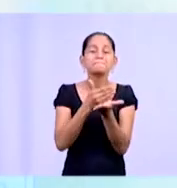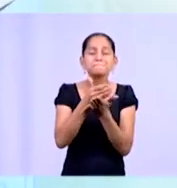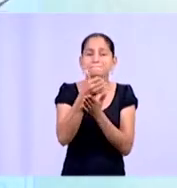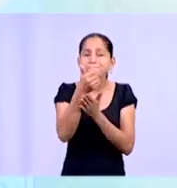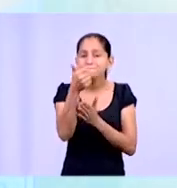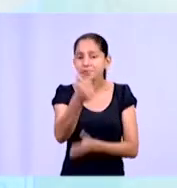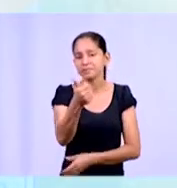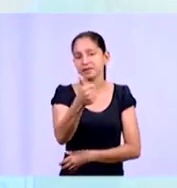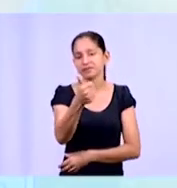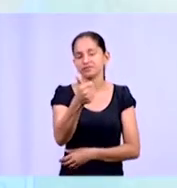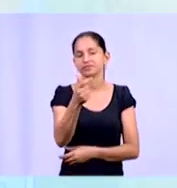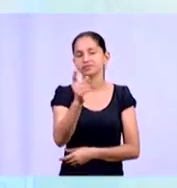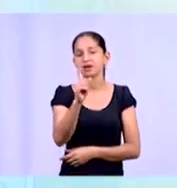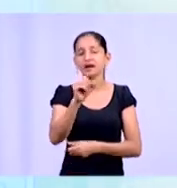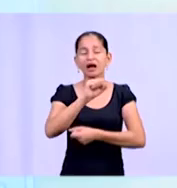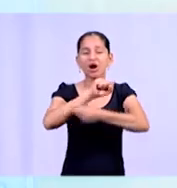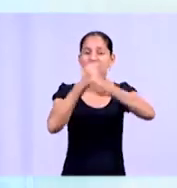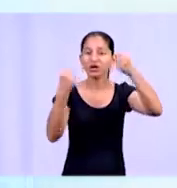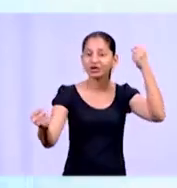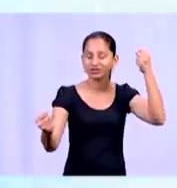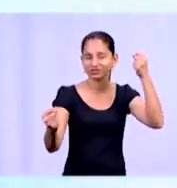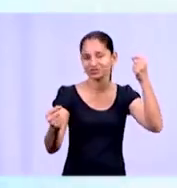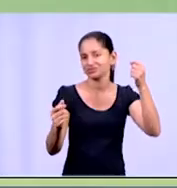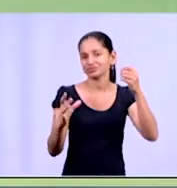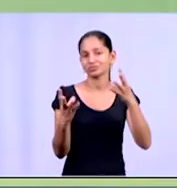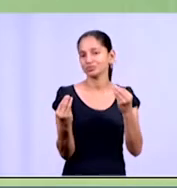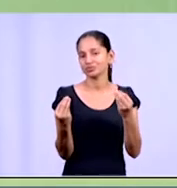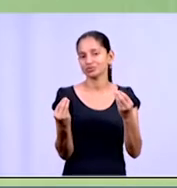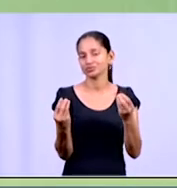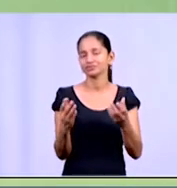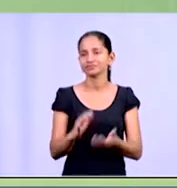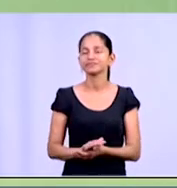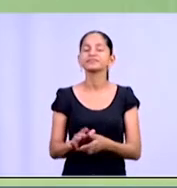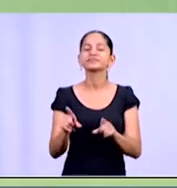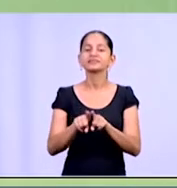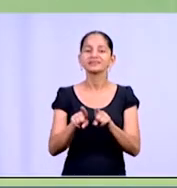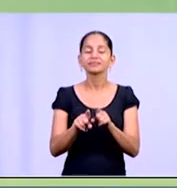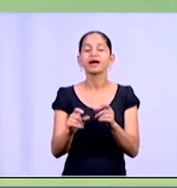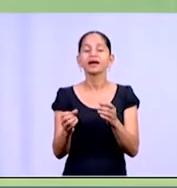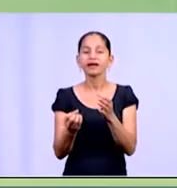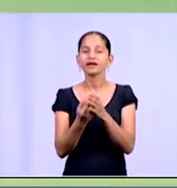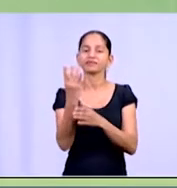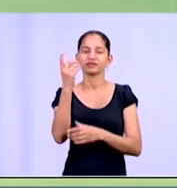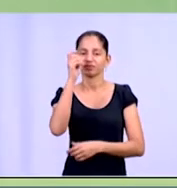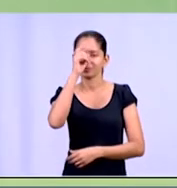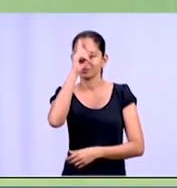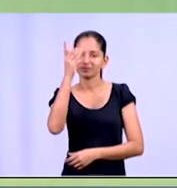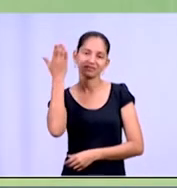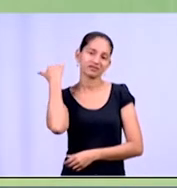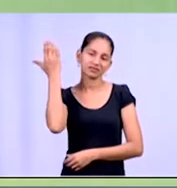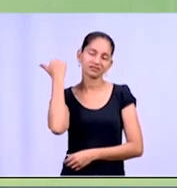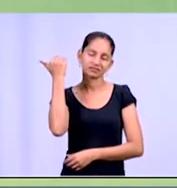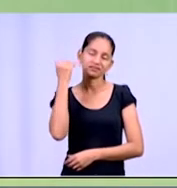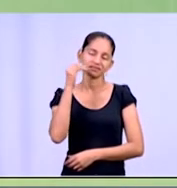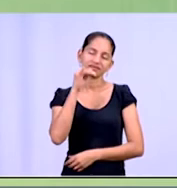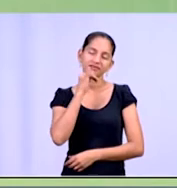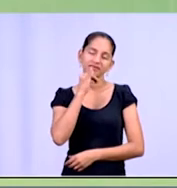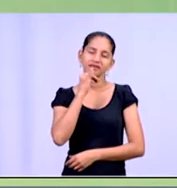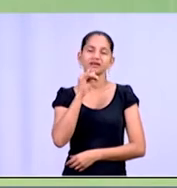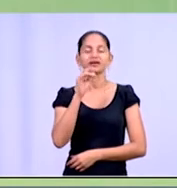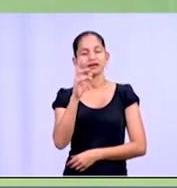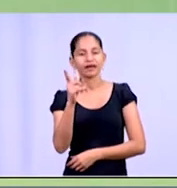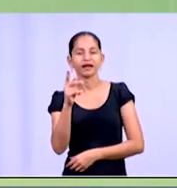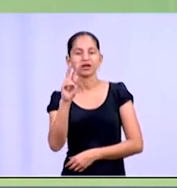pela capacidade de processamento, pelo tamanho, né? O ENIAC foi criado, né, por John William e por